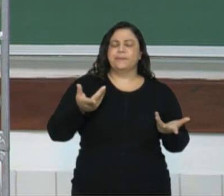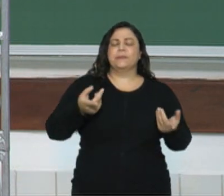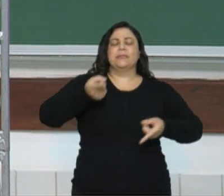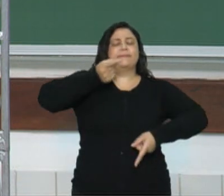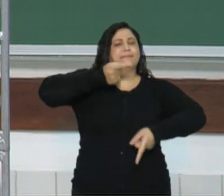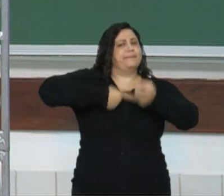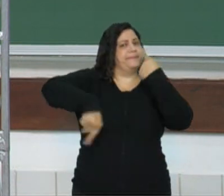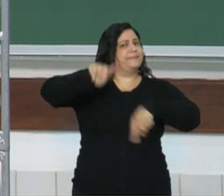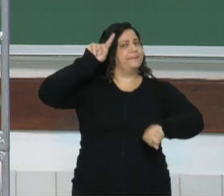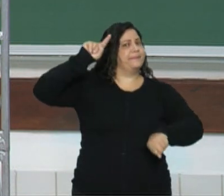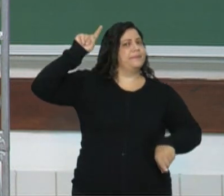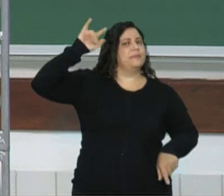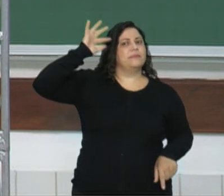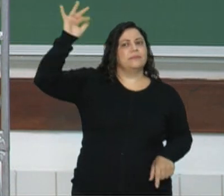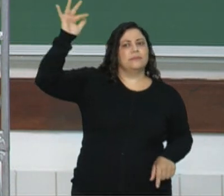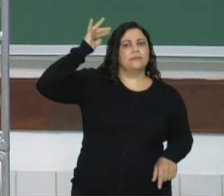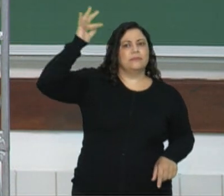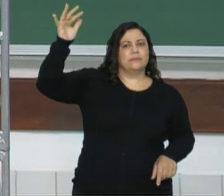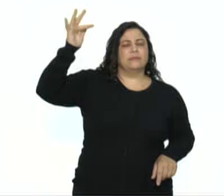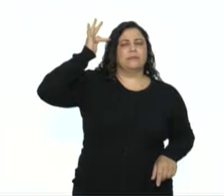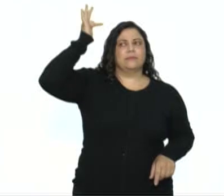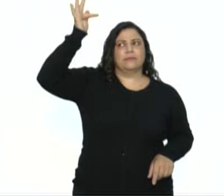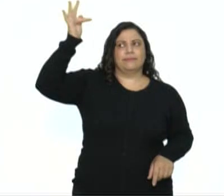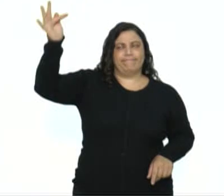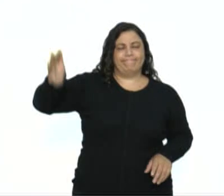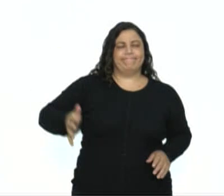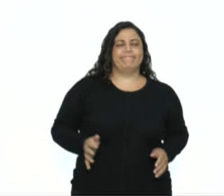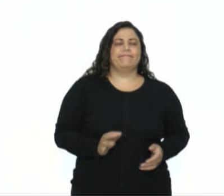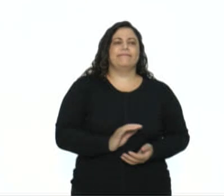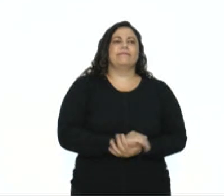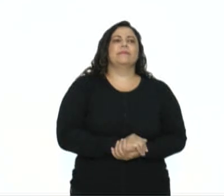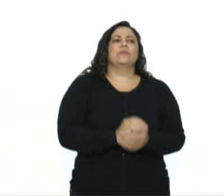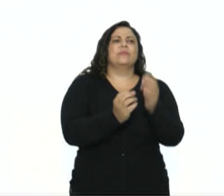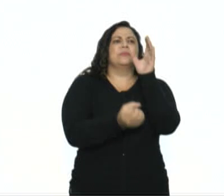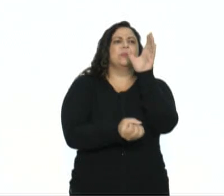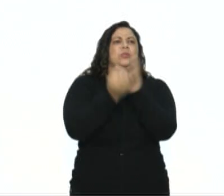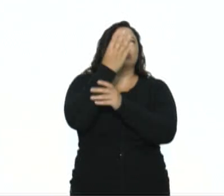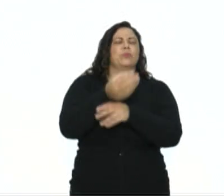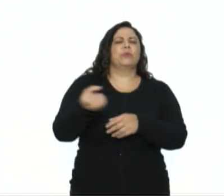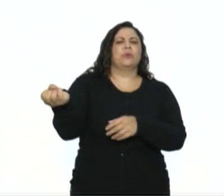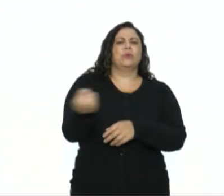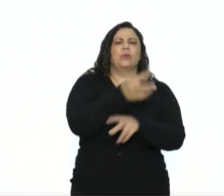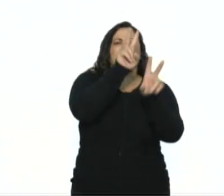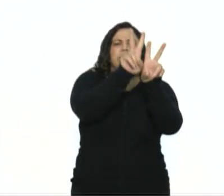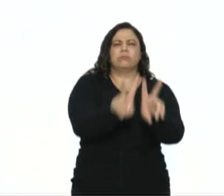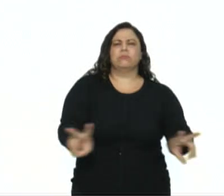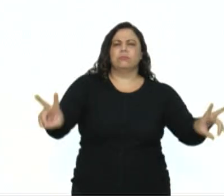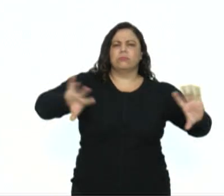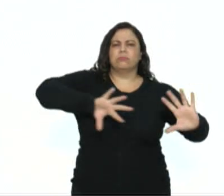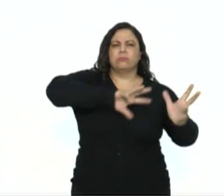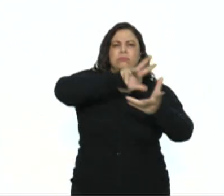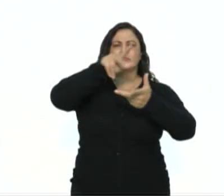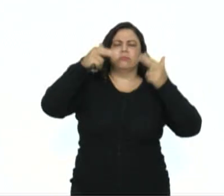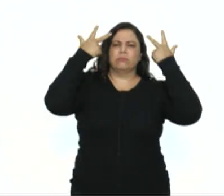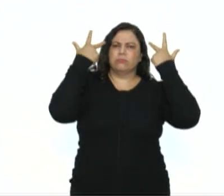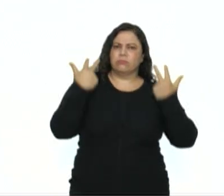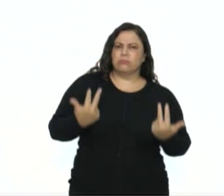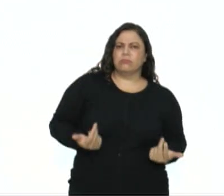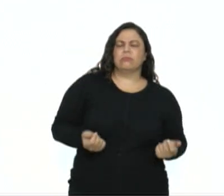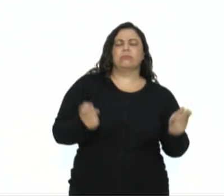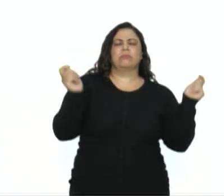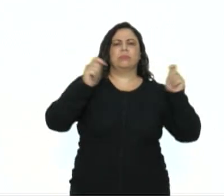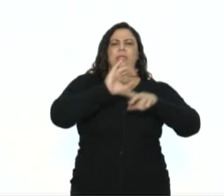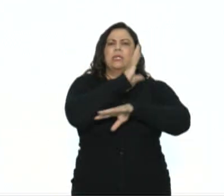revoluciona a filosofia. Surgiu uma nova visão da natureza que anula o significado moral